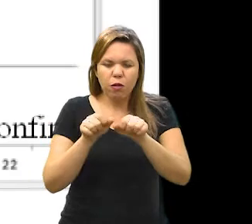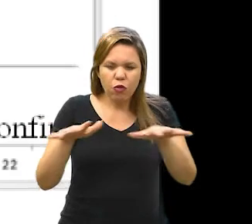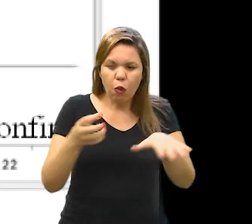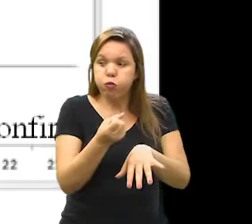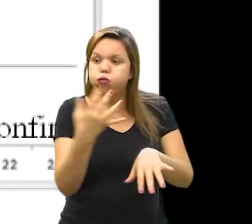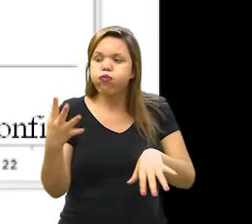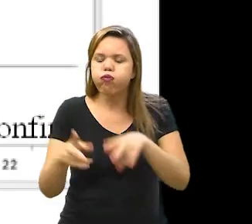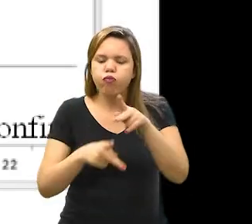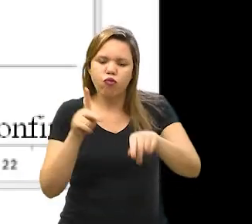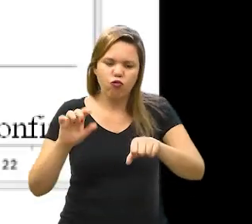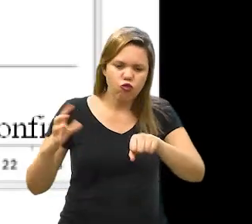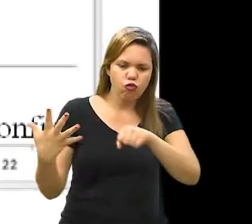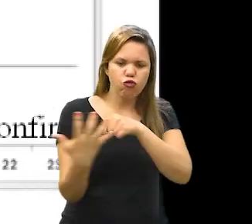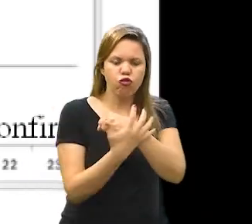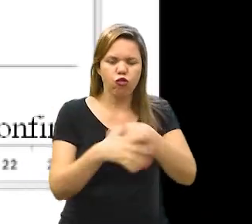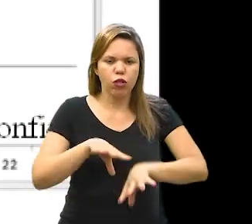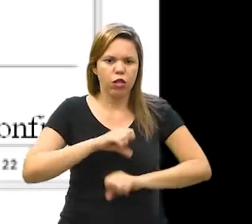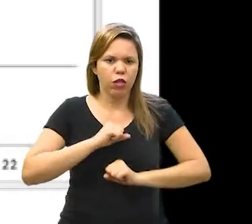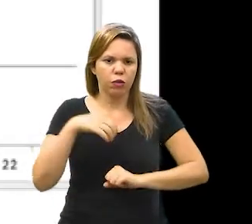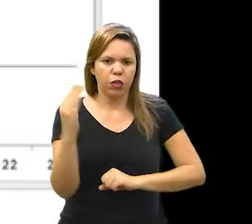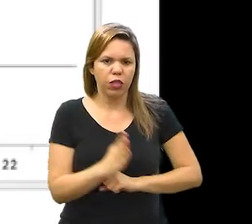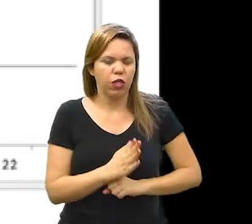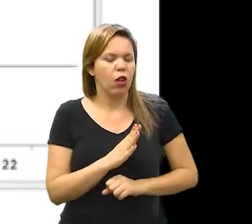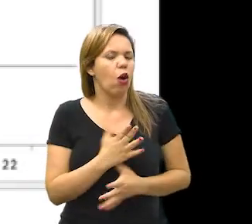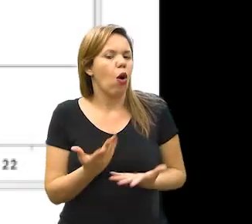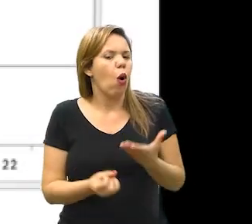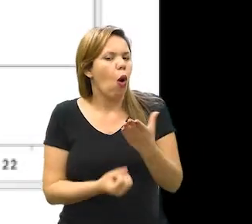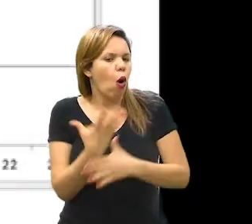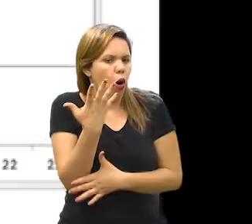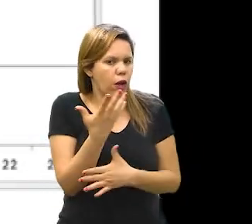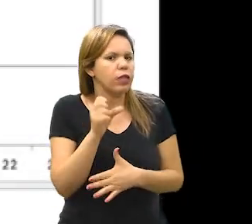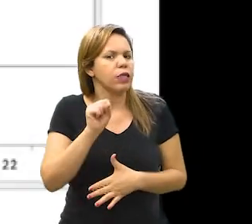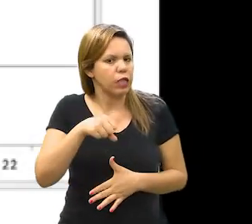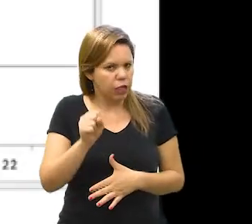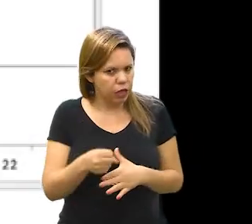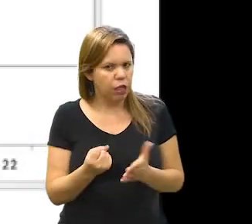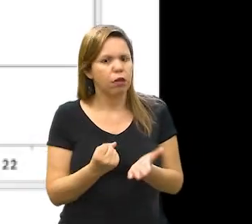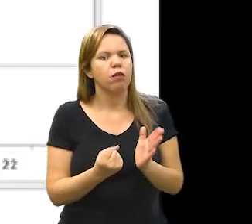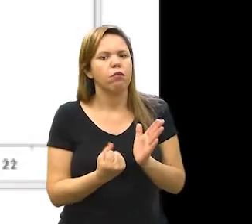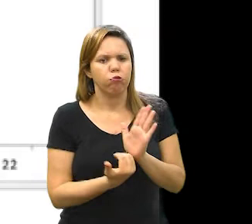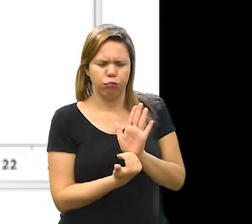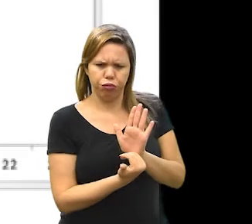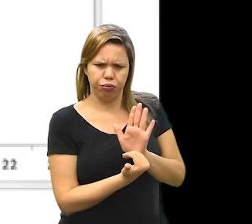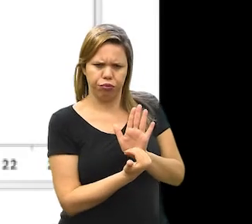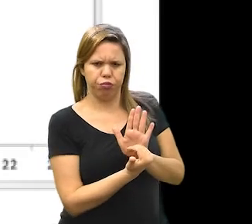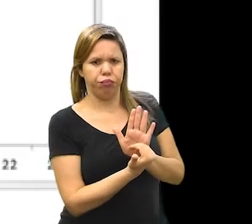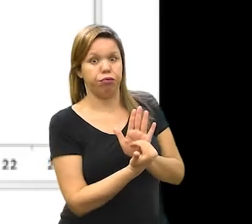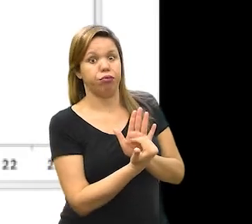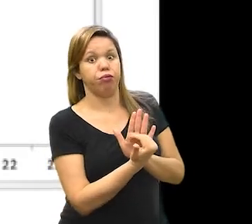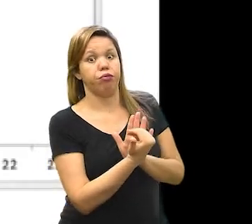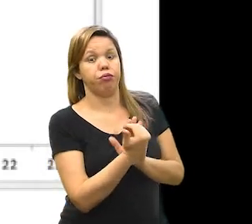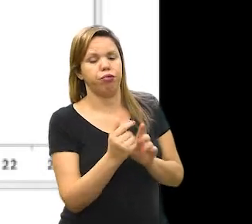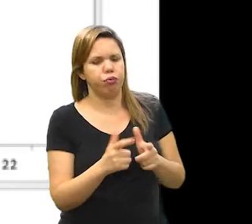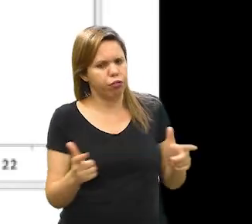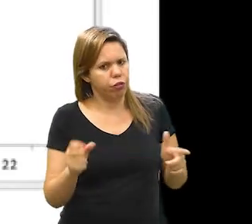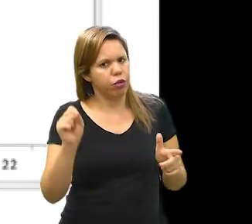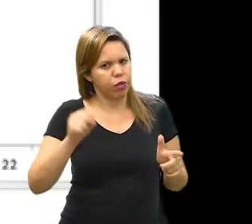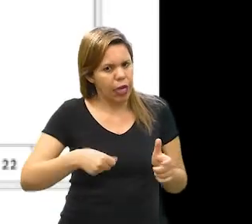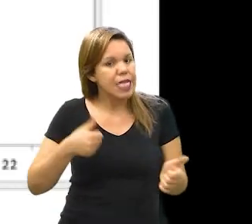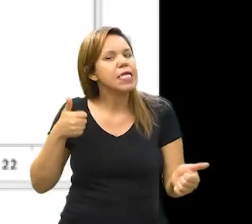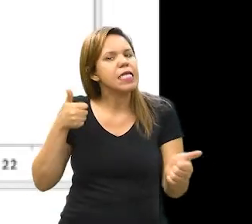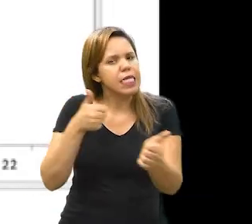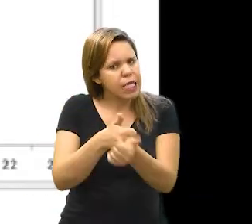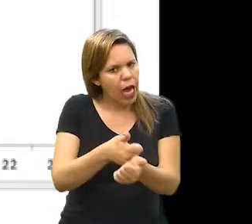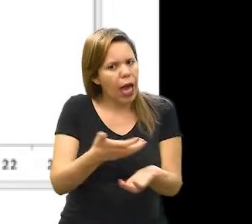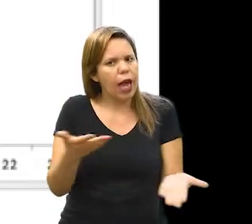até os primeiros 1.500 casos, a epidemia se comportou de forma exponencial sim. Se a gente pôr em escala logarítmica agora, a gente vai ver que ele segue